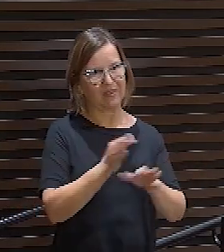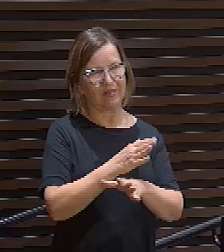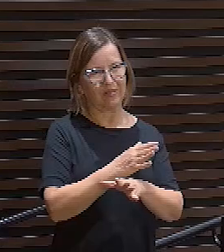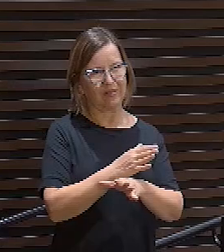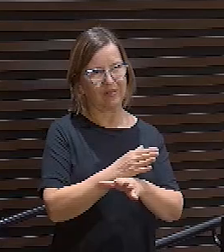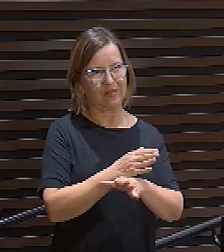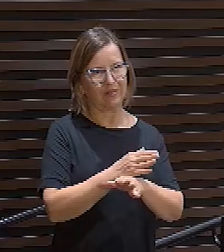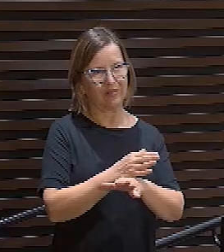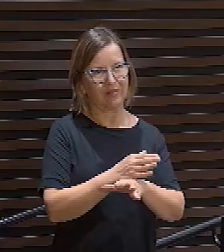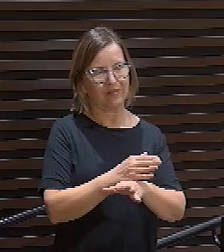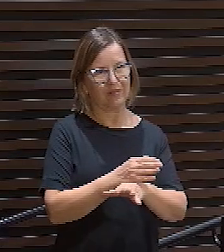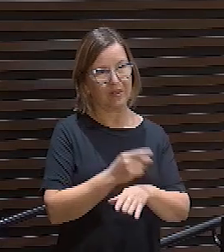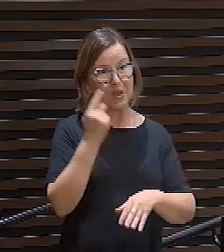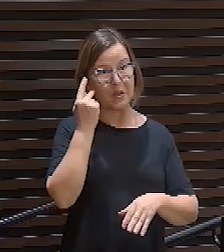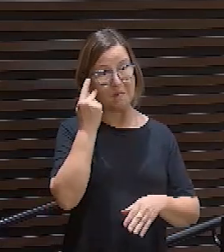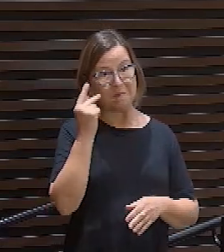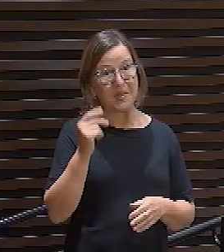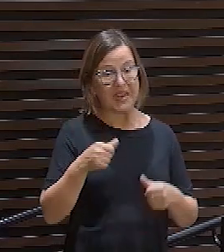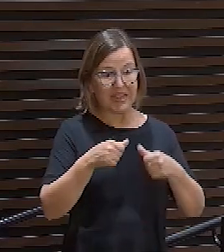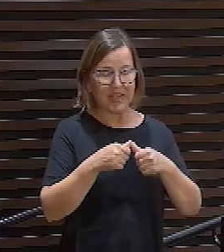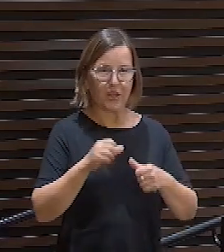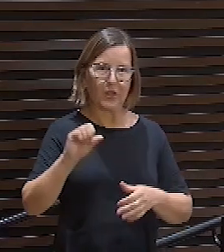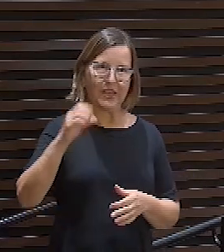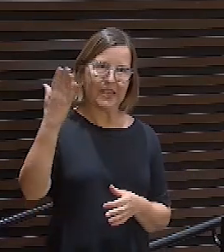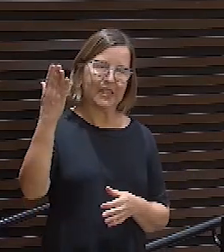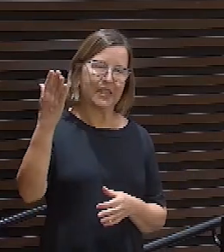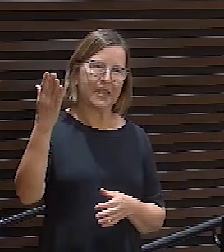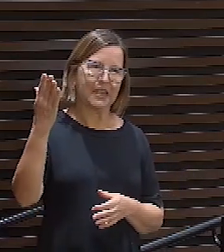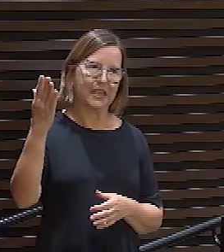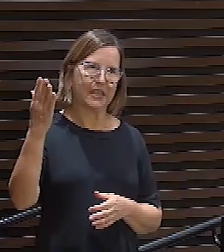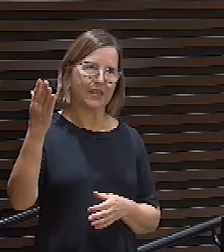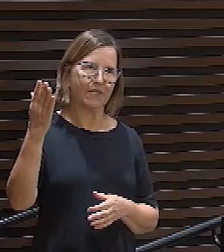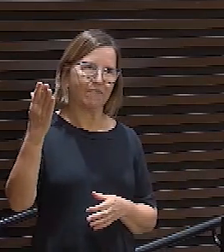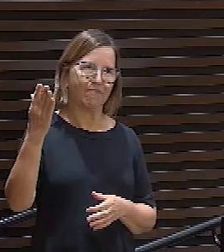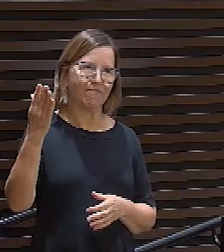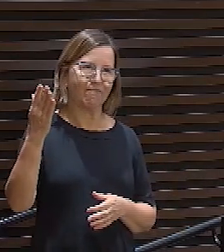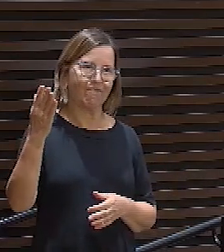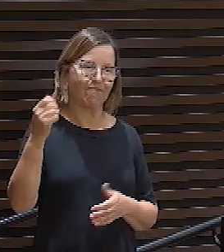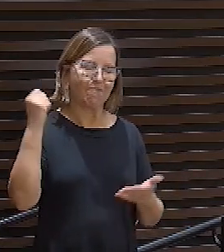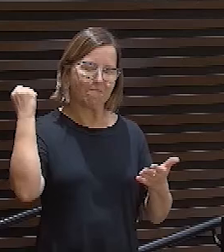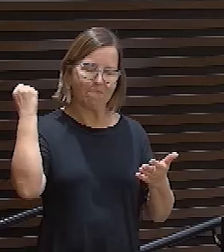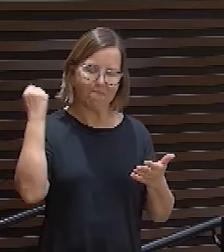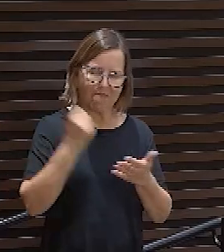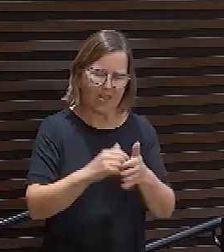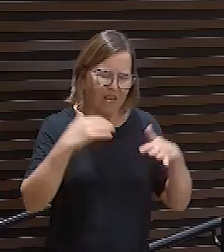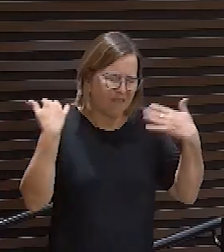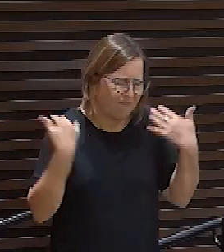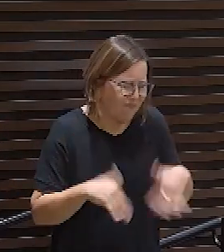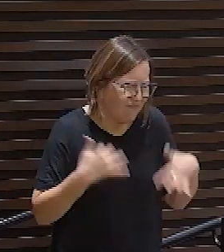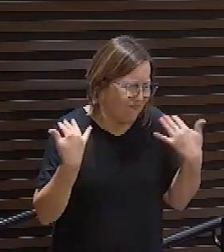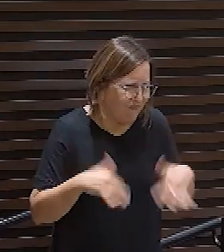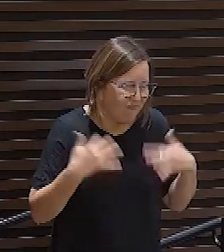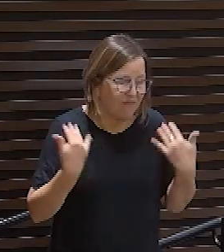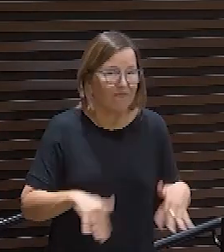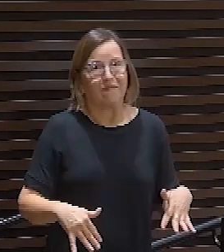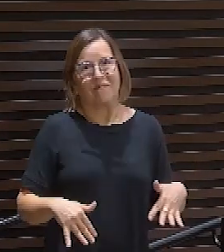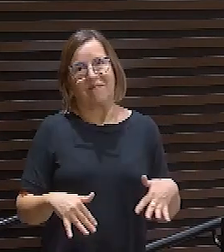para que isso acontecesse, um alto preço foi pago.